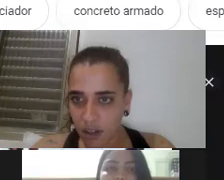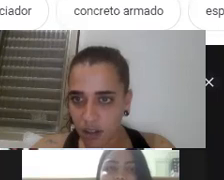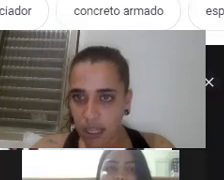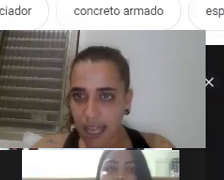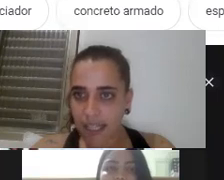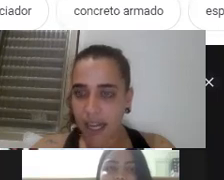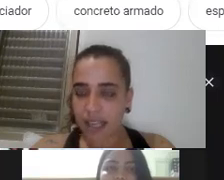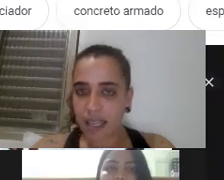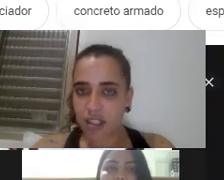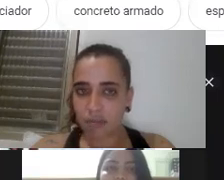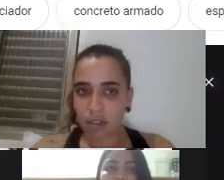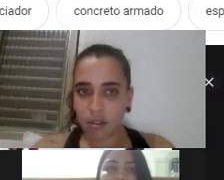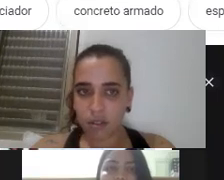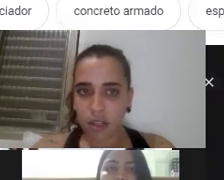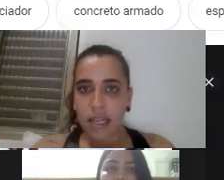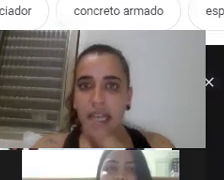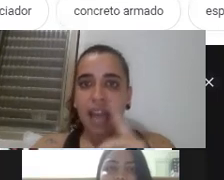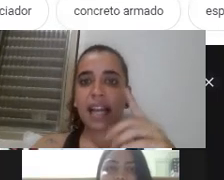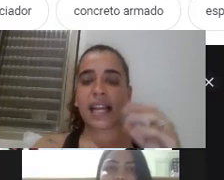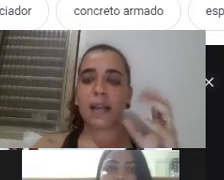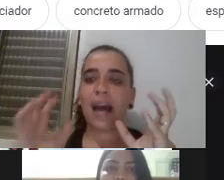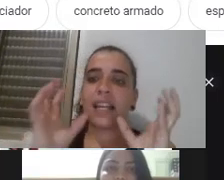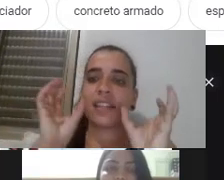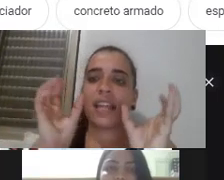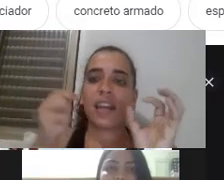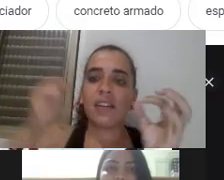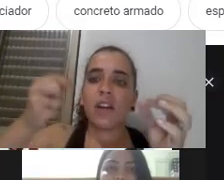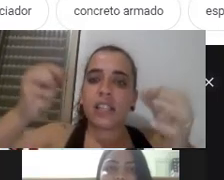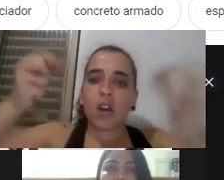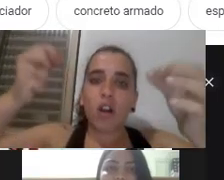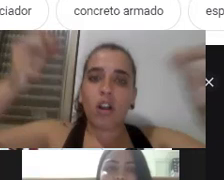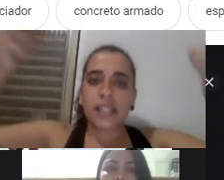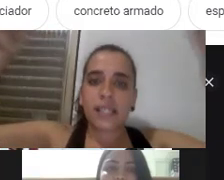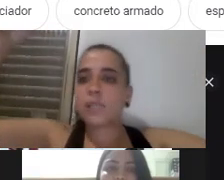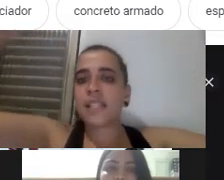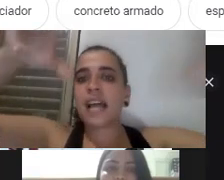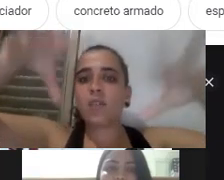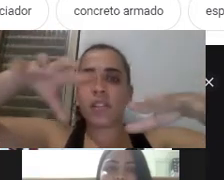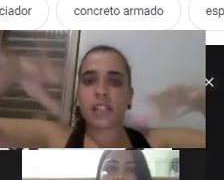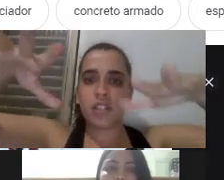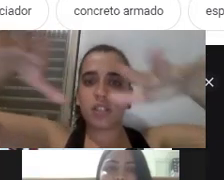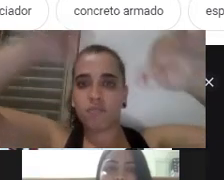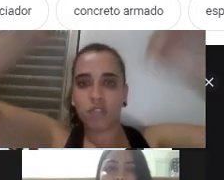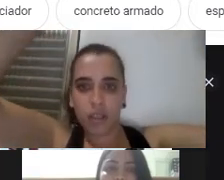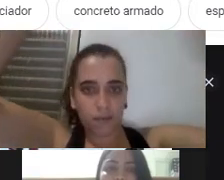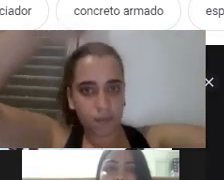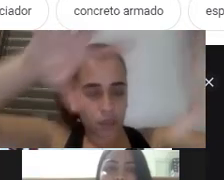aqui, ó, é 3 centímetros. E aí, naquela malha inteira, você coloca esses espaçadores, assim,